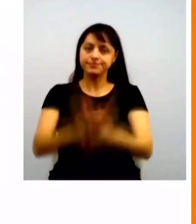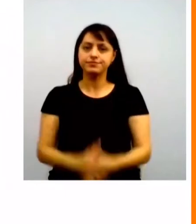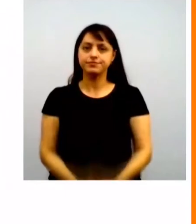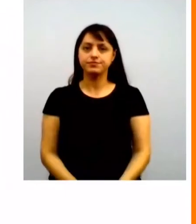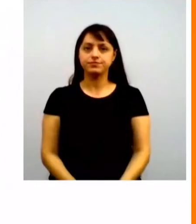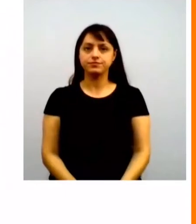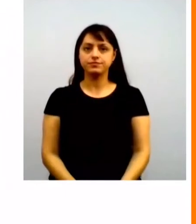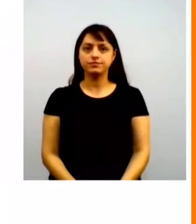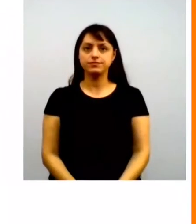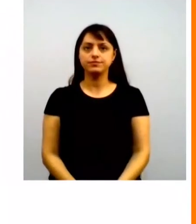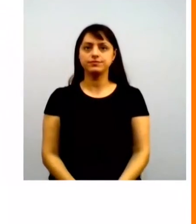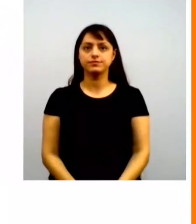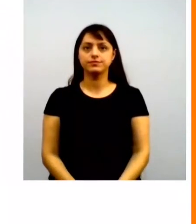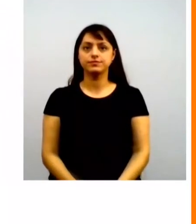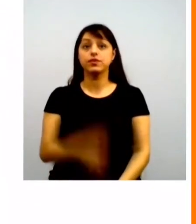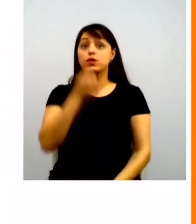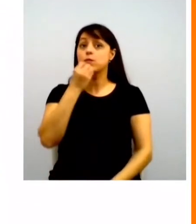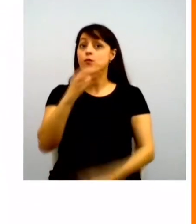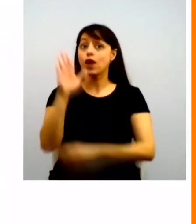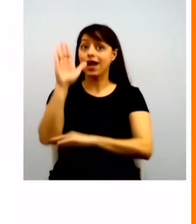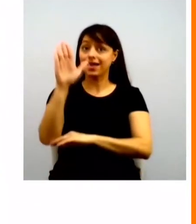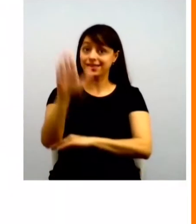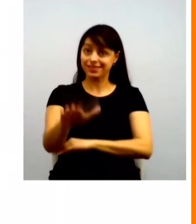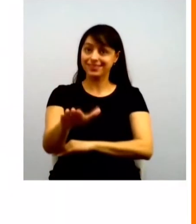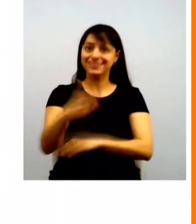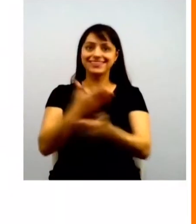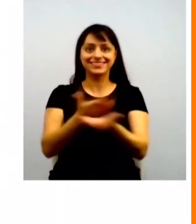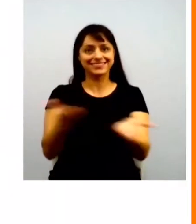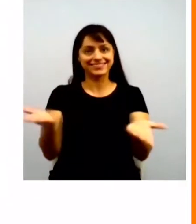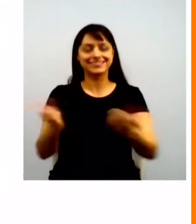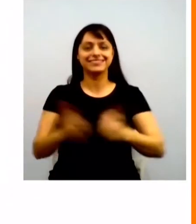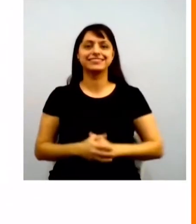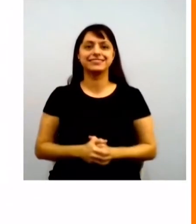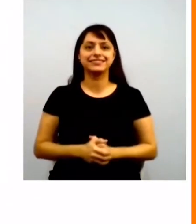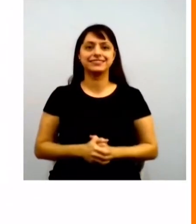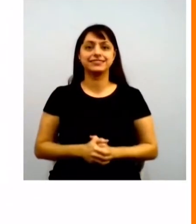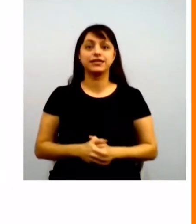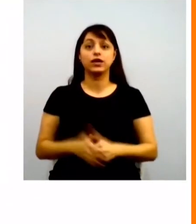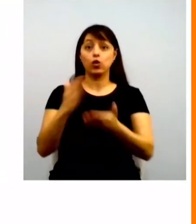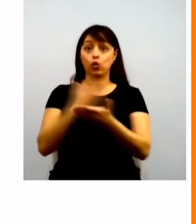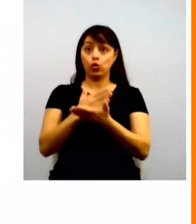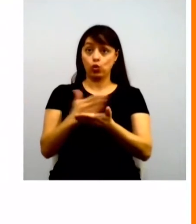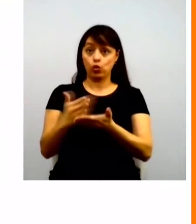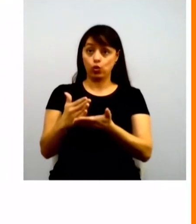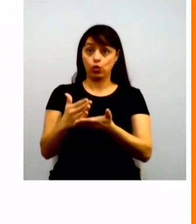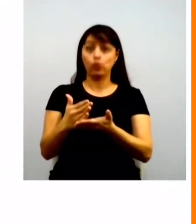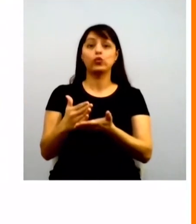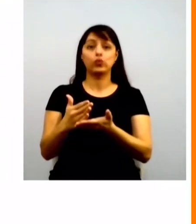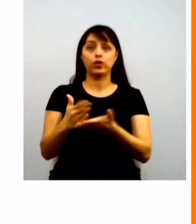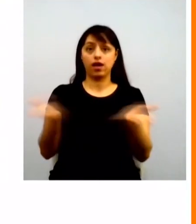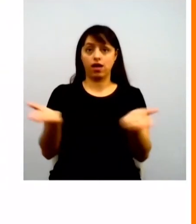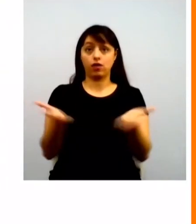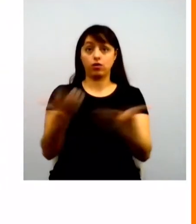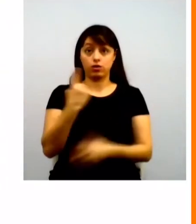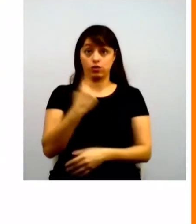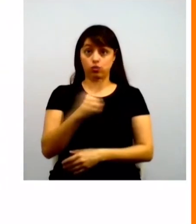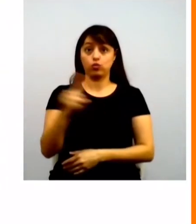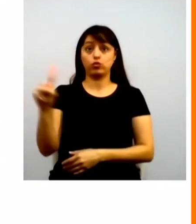Boa tarde. Iniciamos esta última sessão do curso